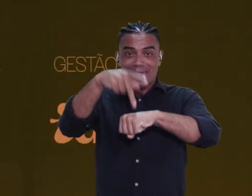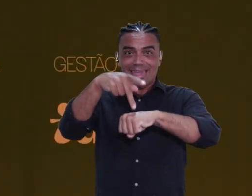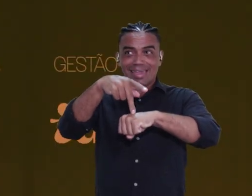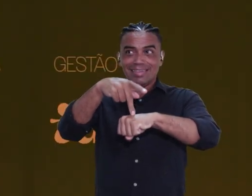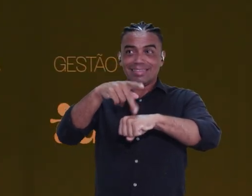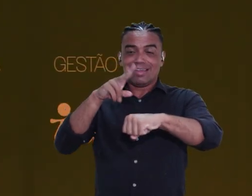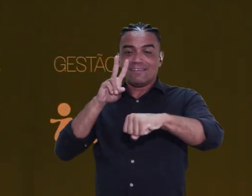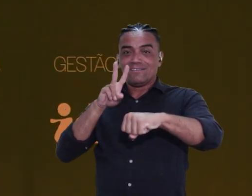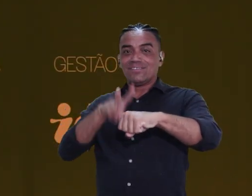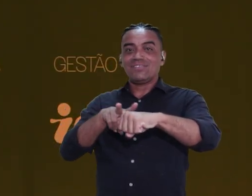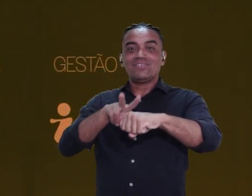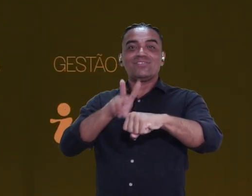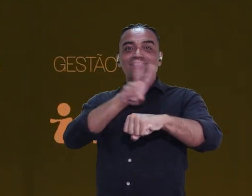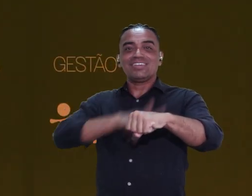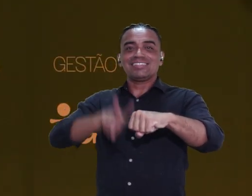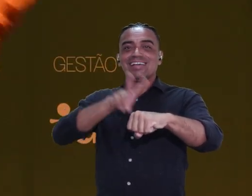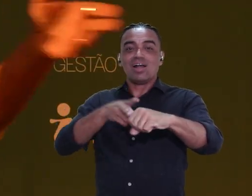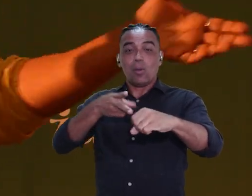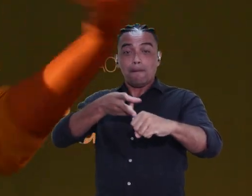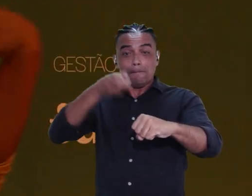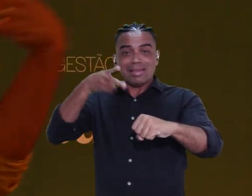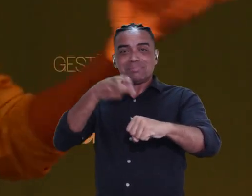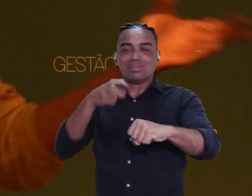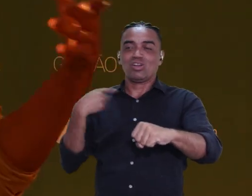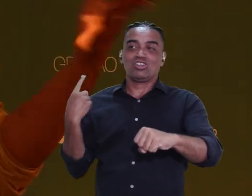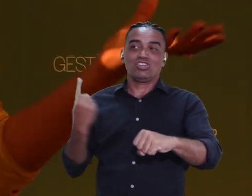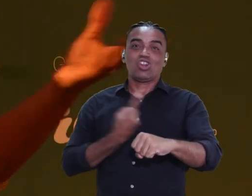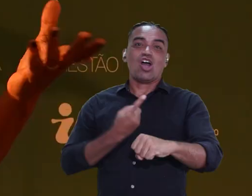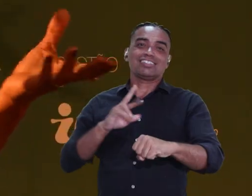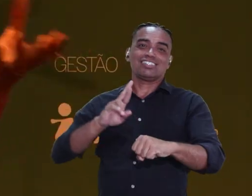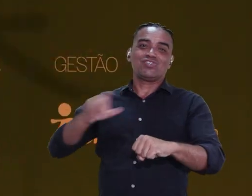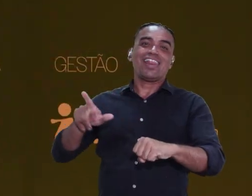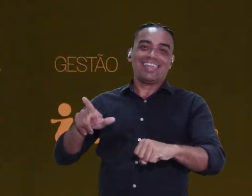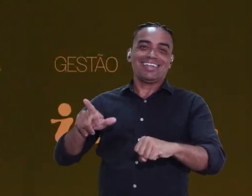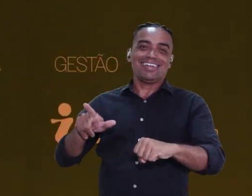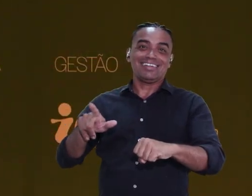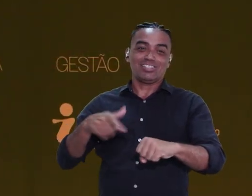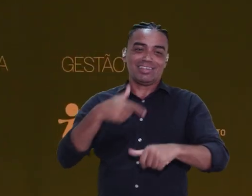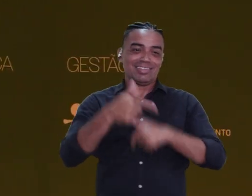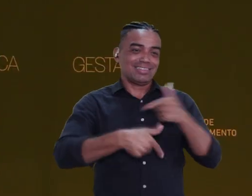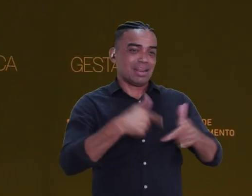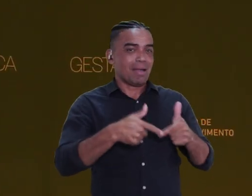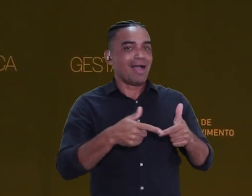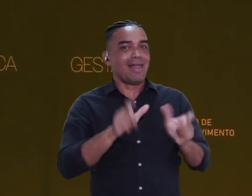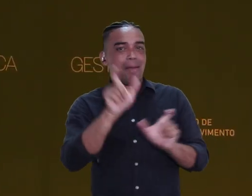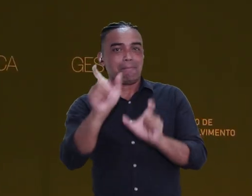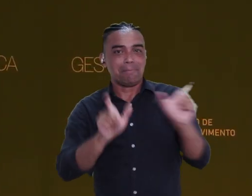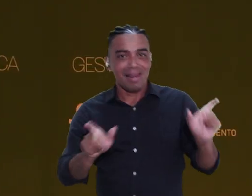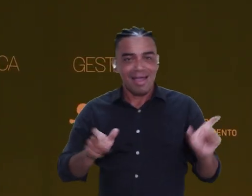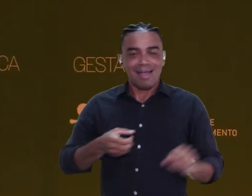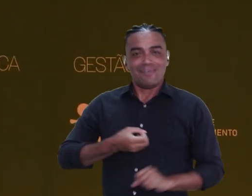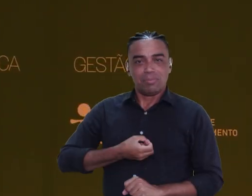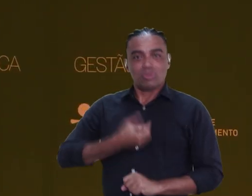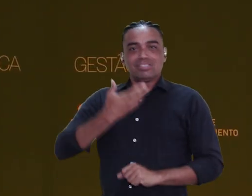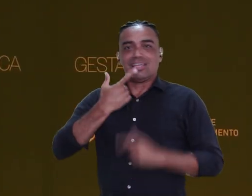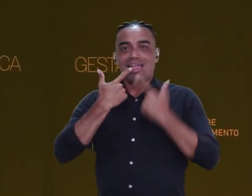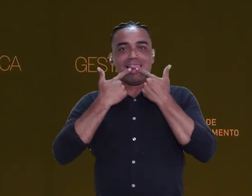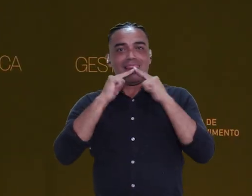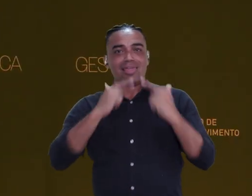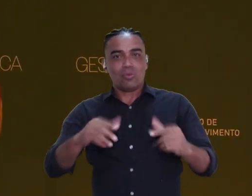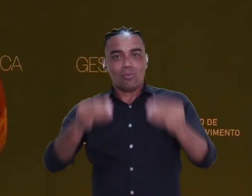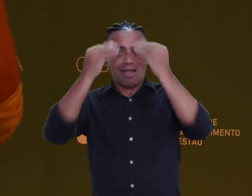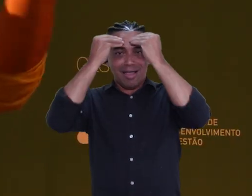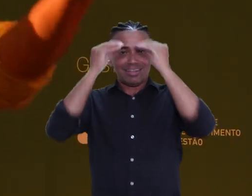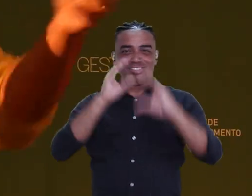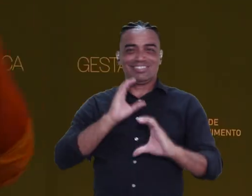uma interpretação absolutamente diferente das nossas, né? De quem trabalha com palavra, com poesia, com linguagem,